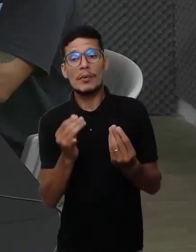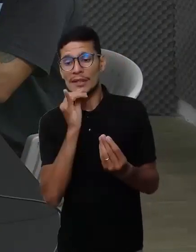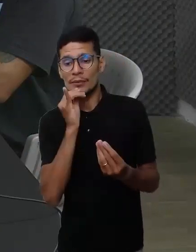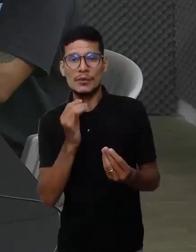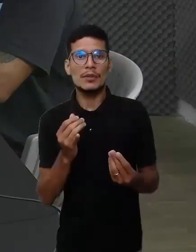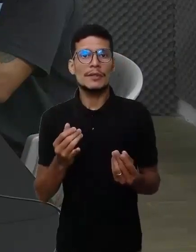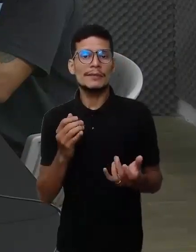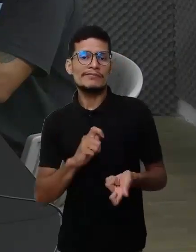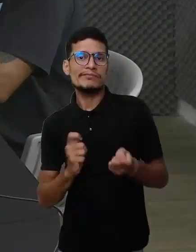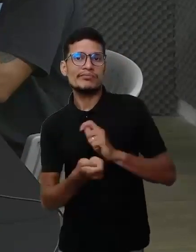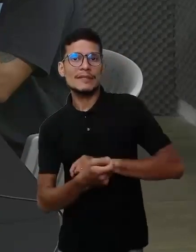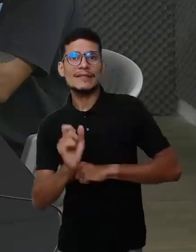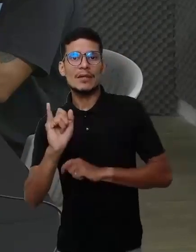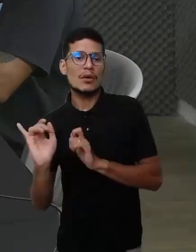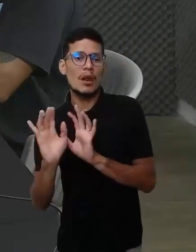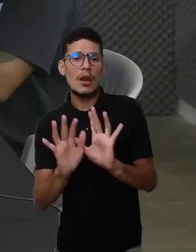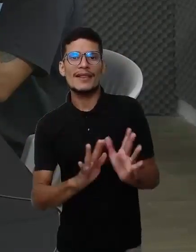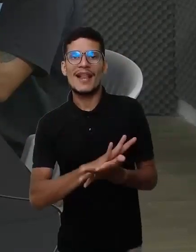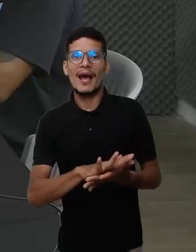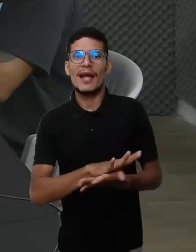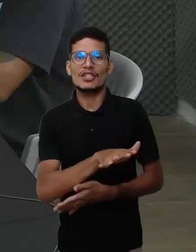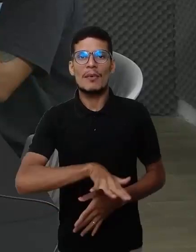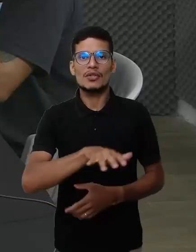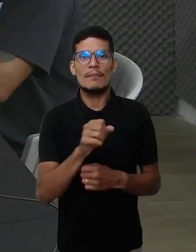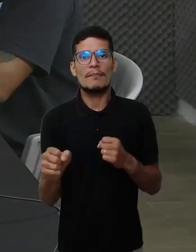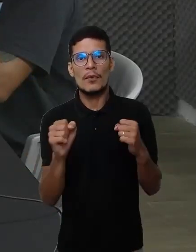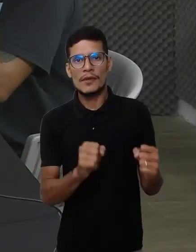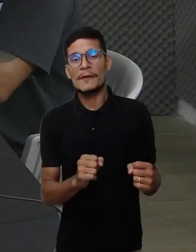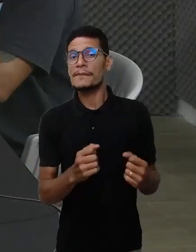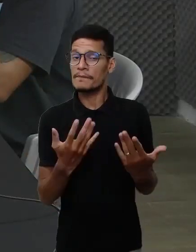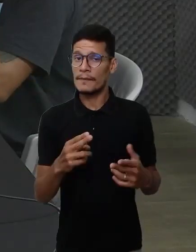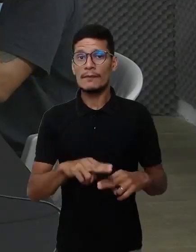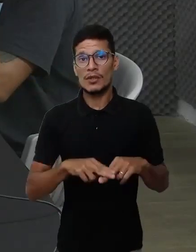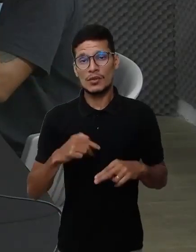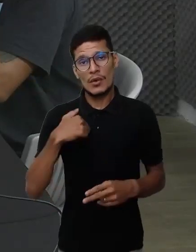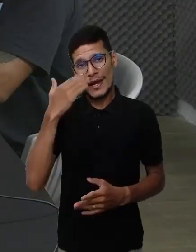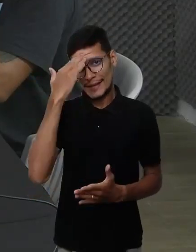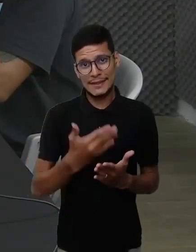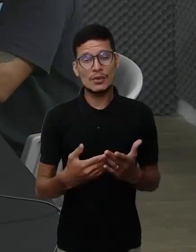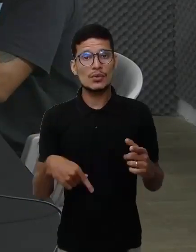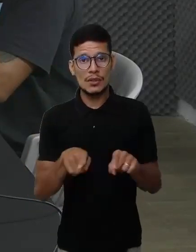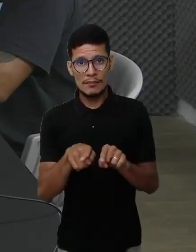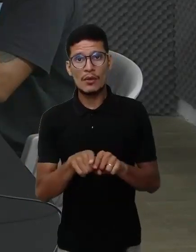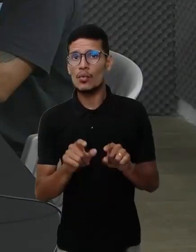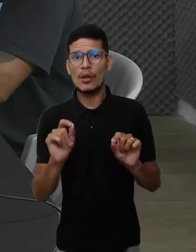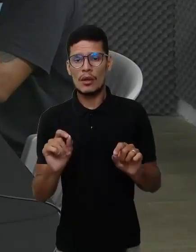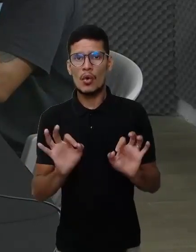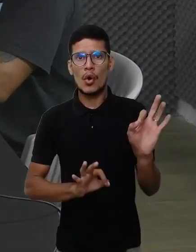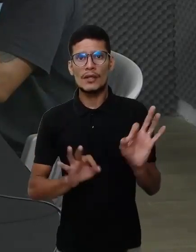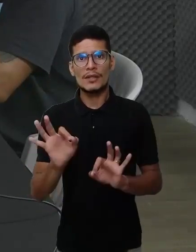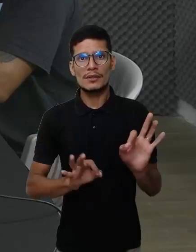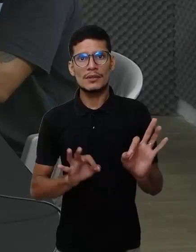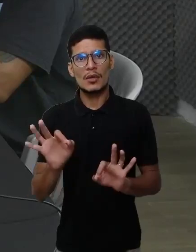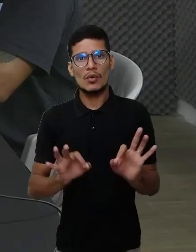descartável se você não ocupa os espaços de poder? Então, também por isso eu confio, acredito, boto muita fé na organização popular,